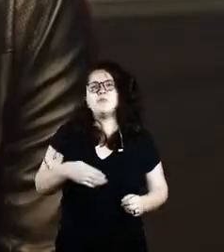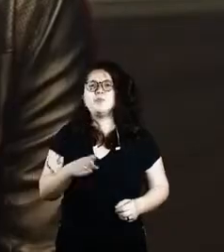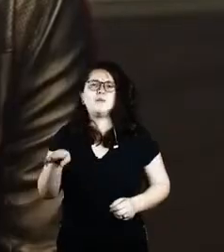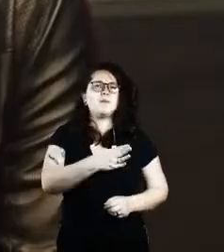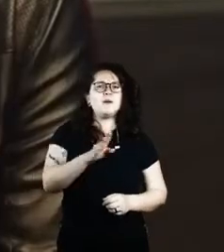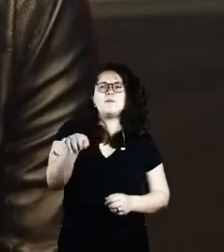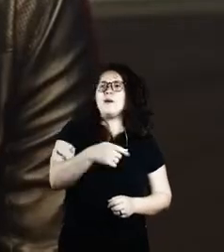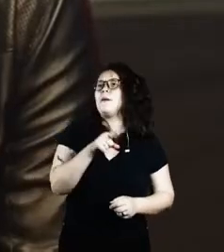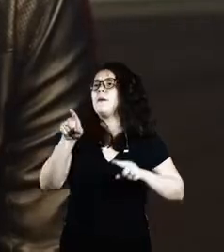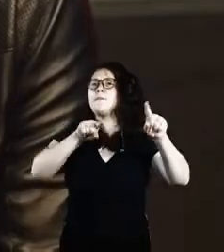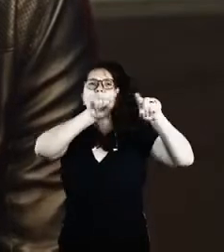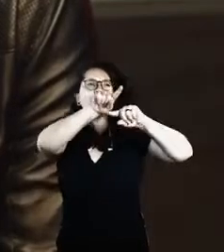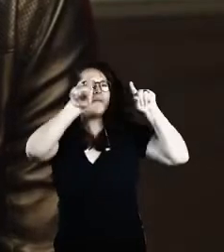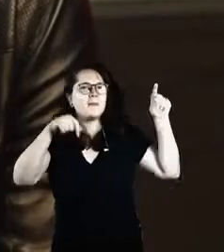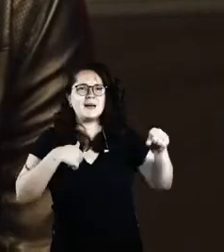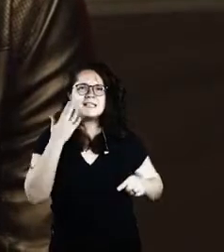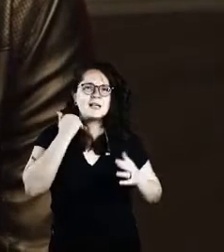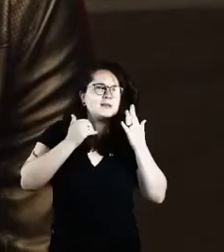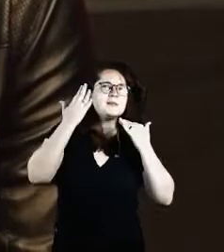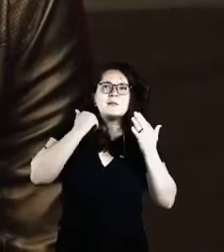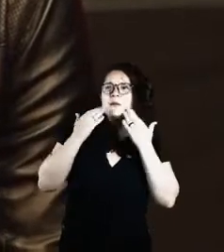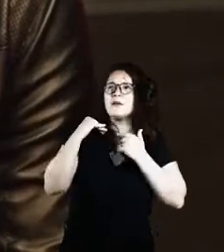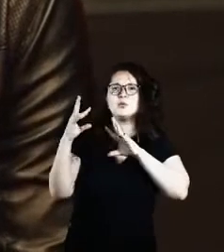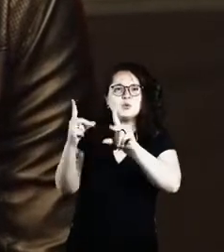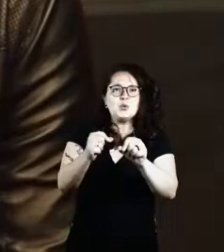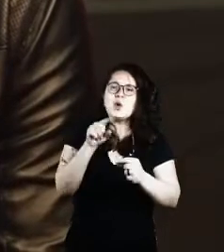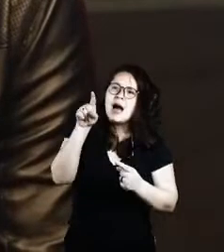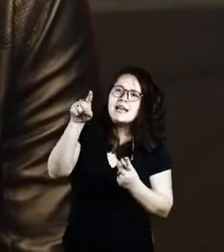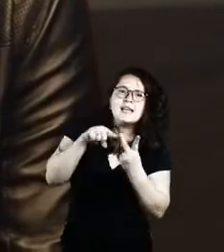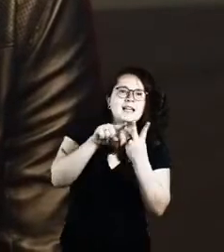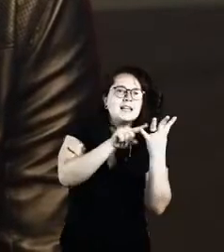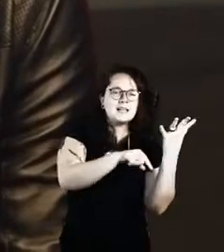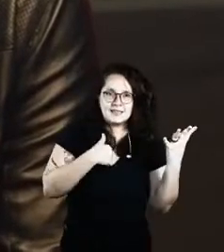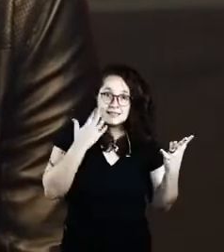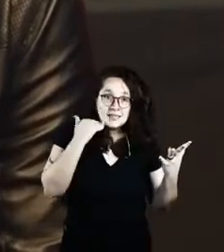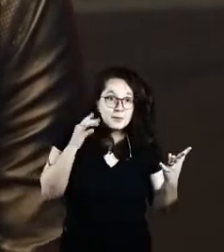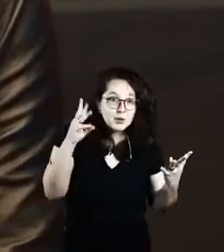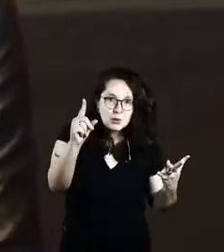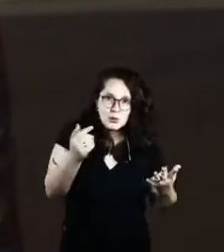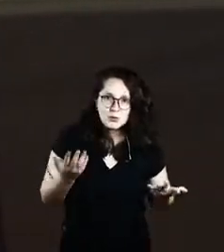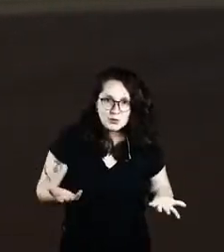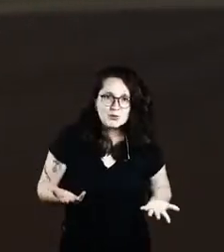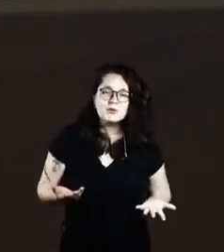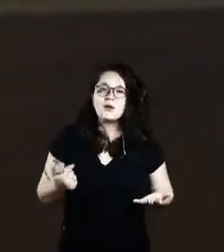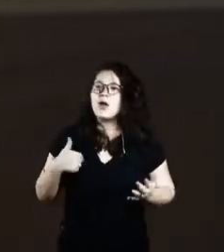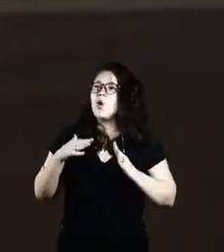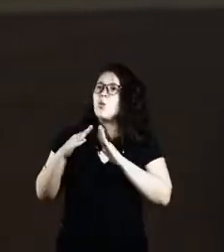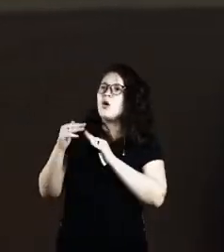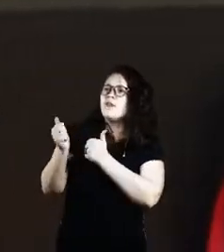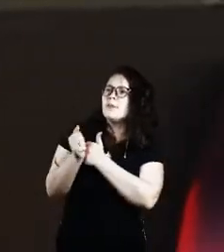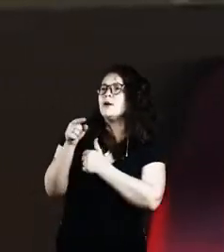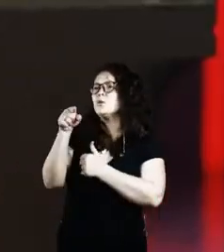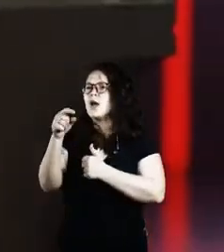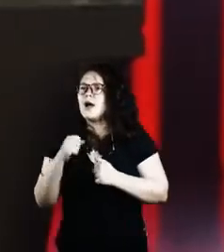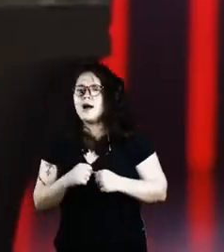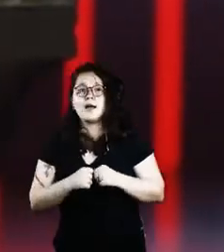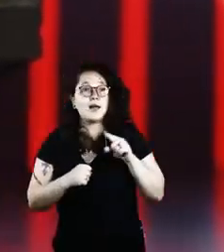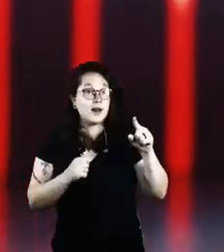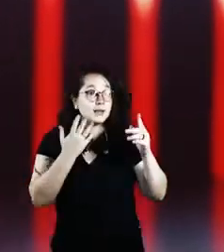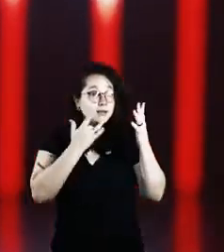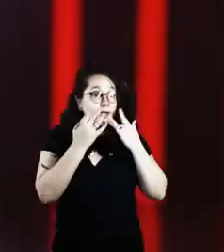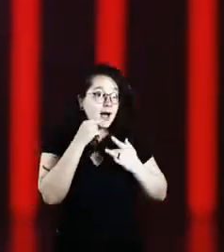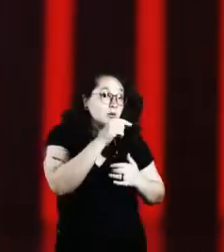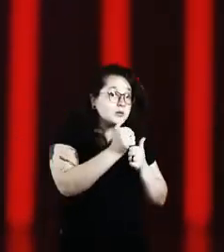aqui... É, ali tocava isso, aqui tocava aquilo, eu via nego passar ali, eu morava do lado ali do teatro ali,